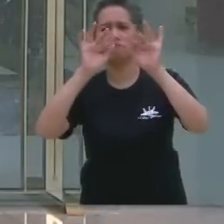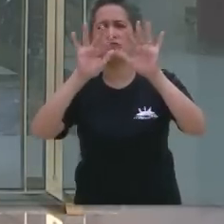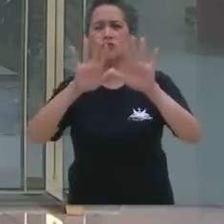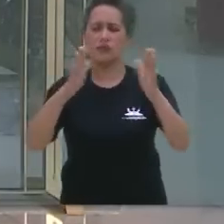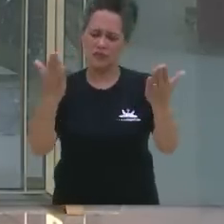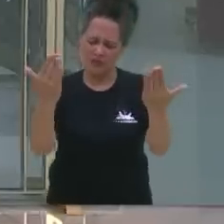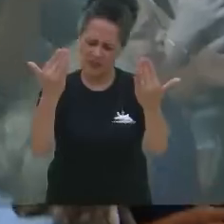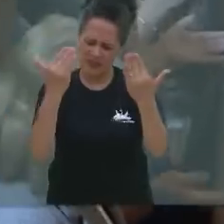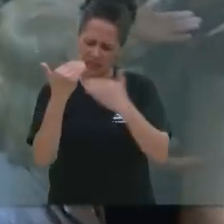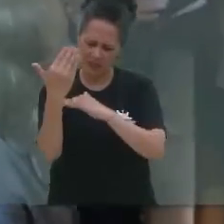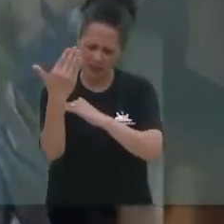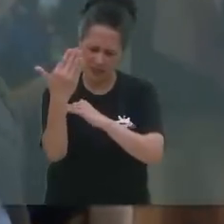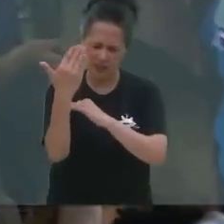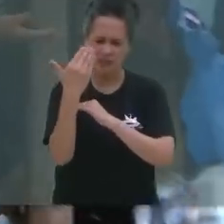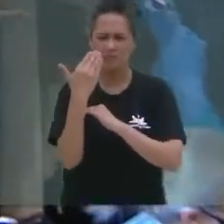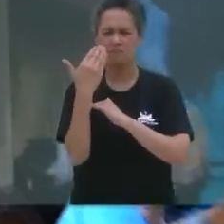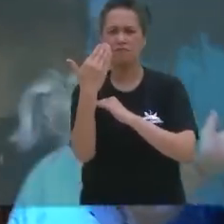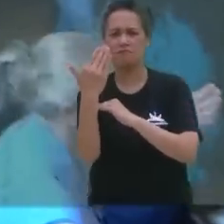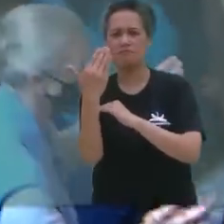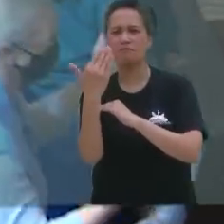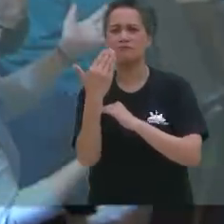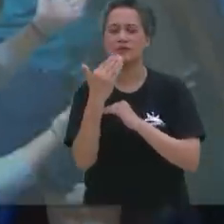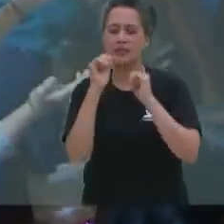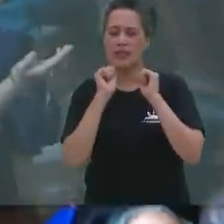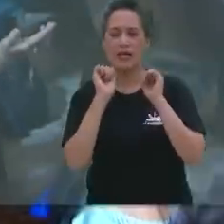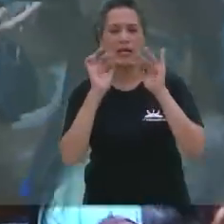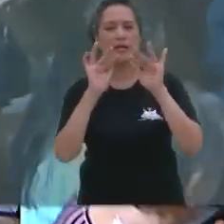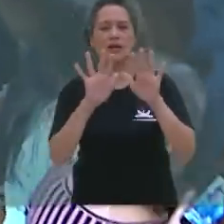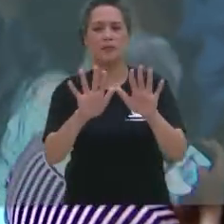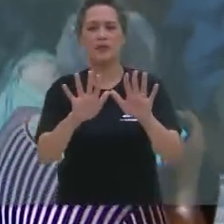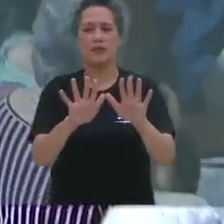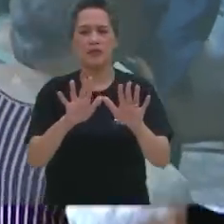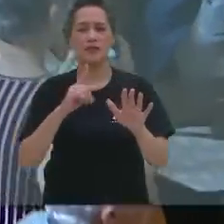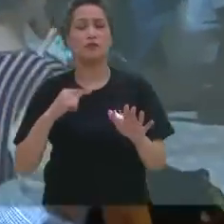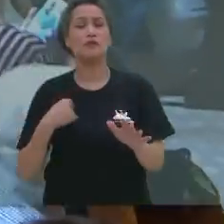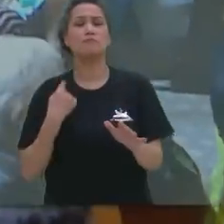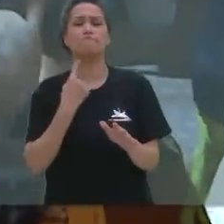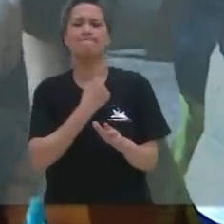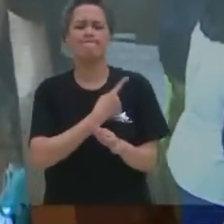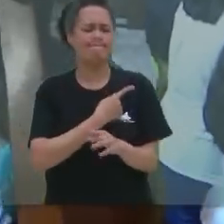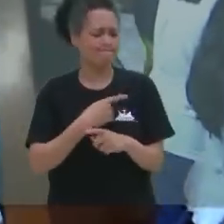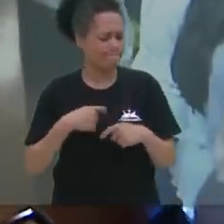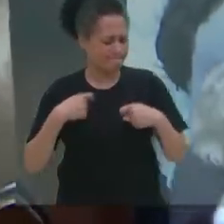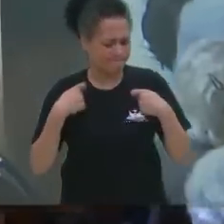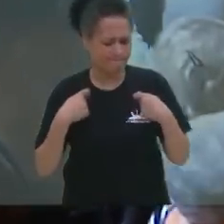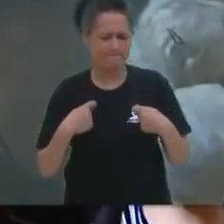nosso auxílio, Mãe. Abençoe-os em nossas necessidades.